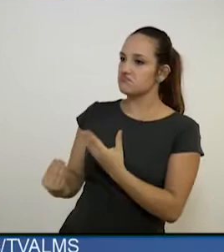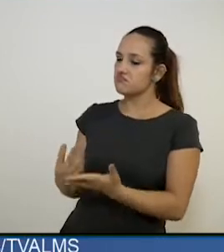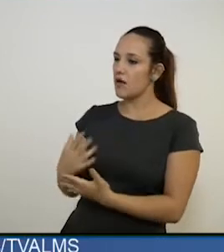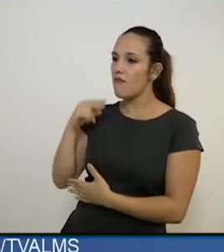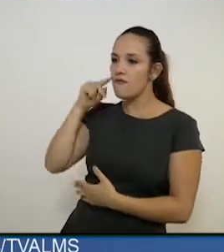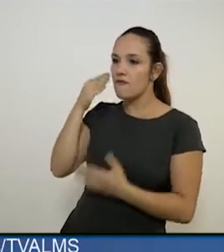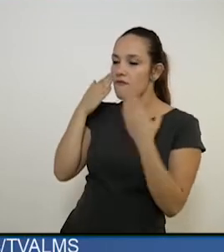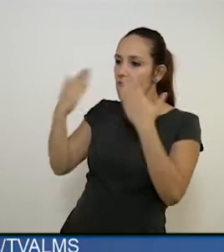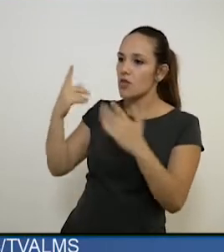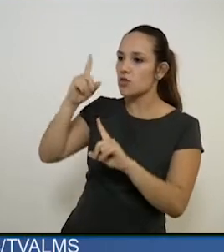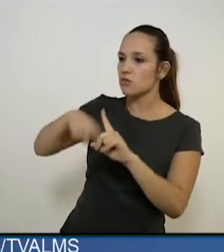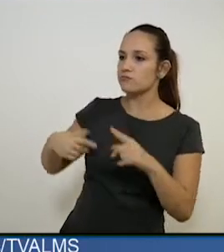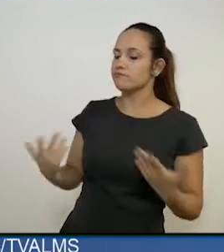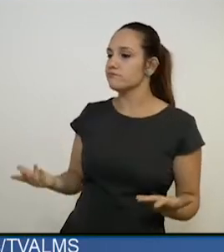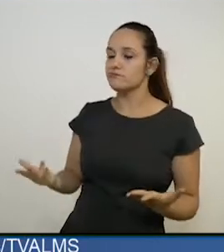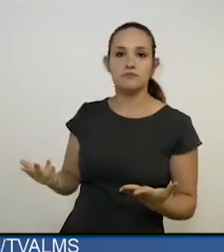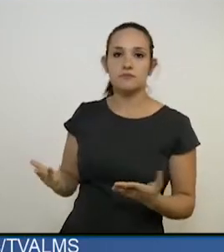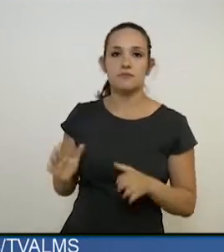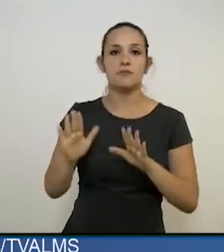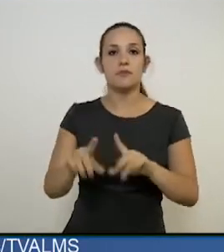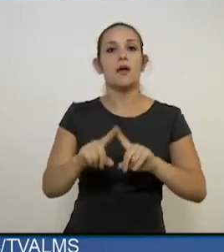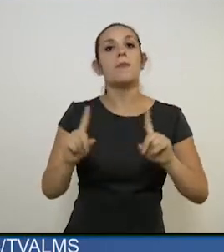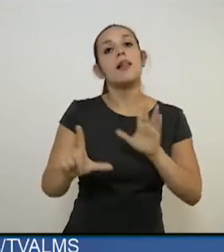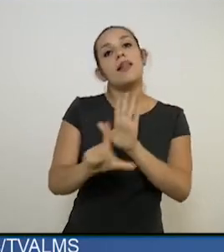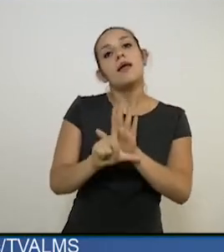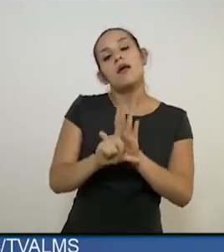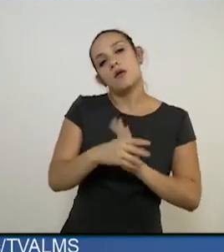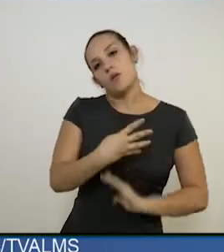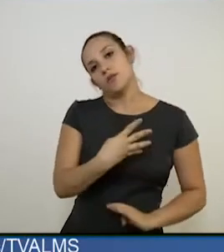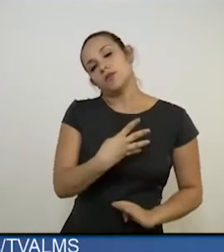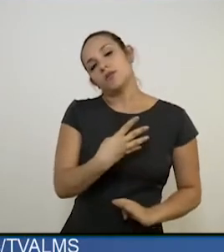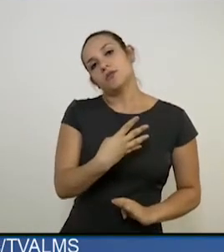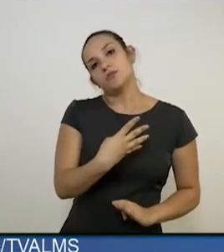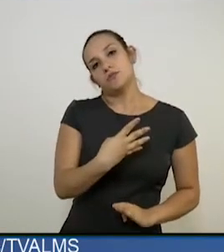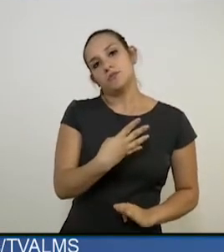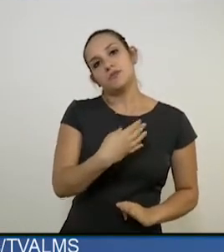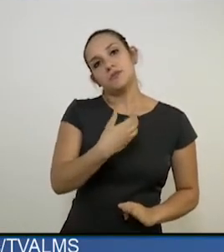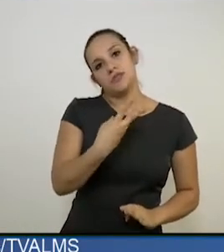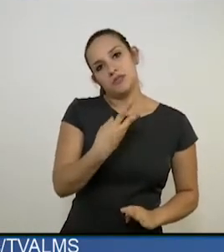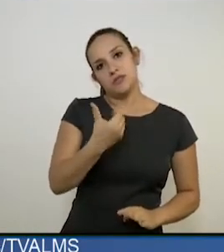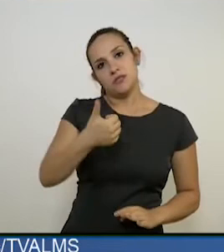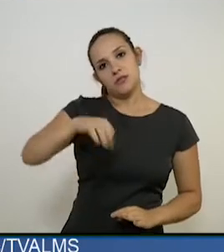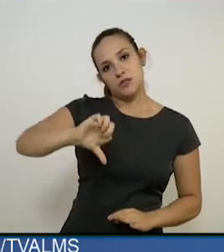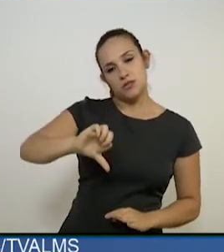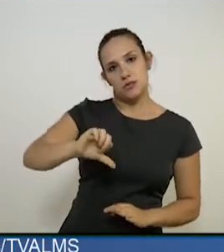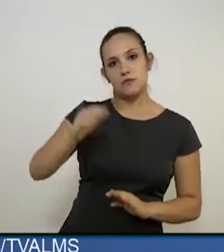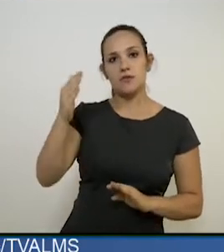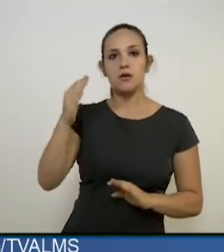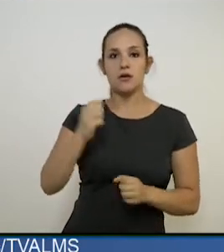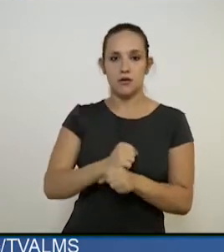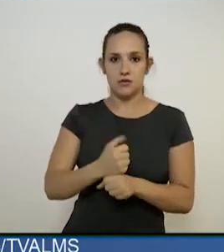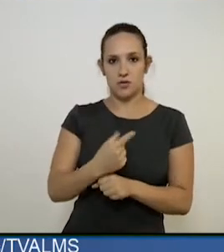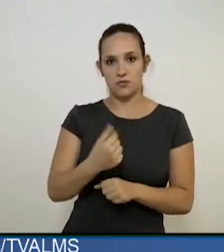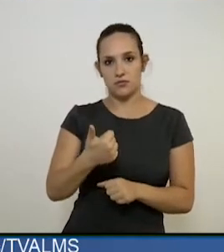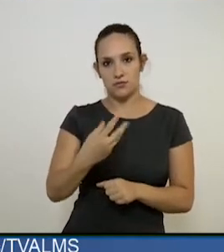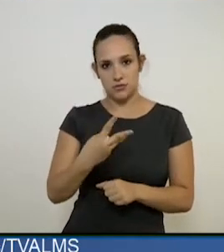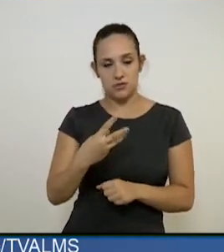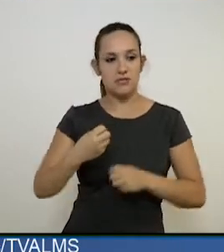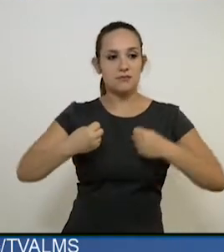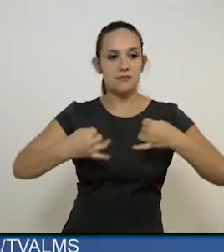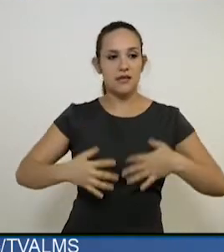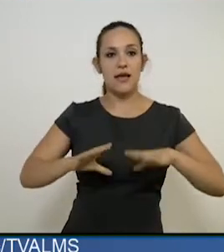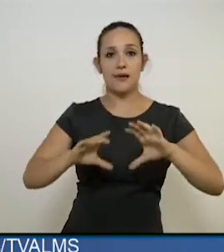vida. A Lei número 4.319, de 2013, que institui a campanha